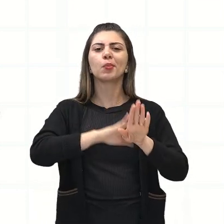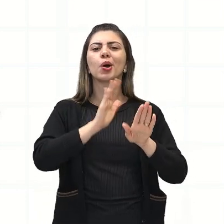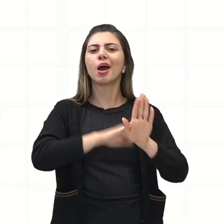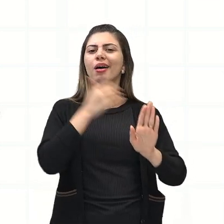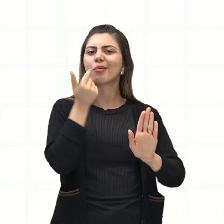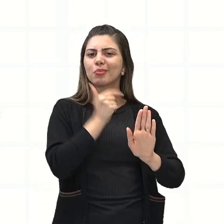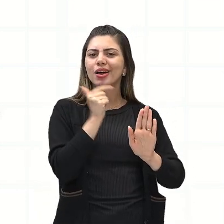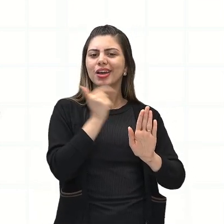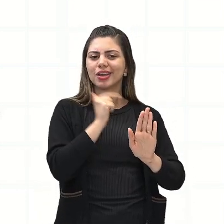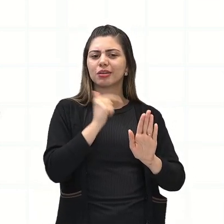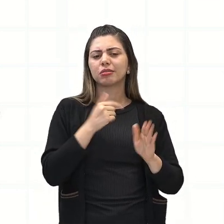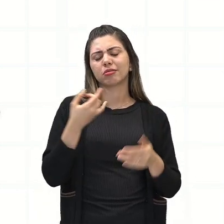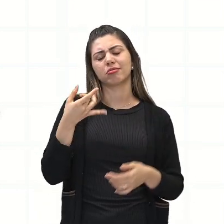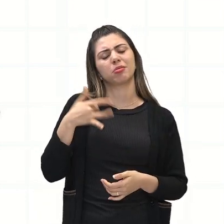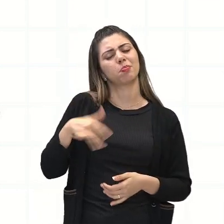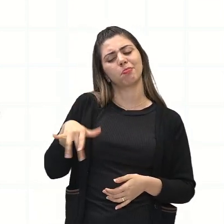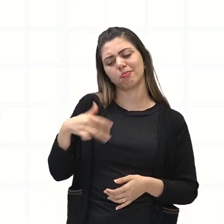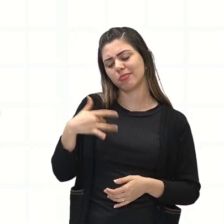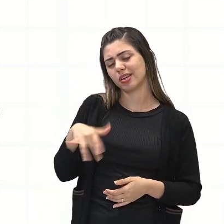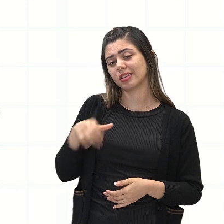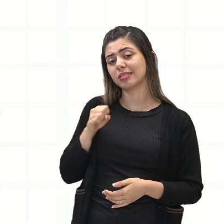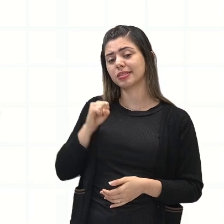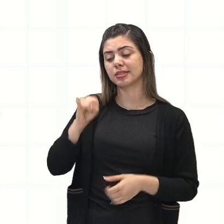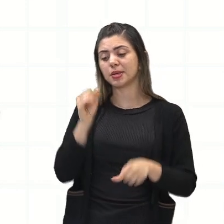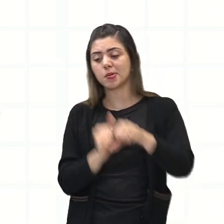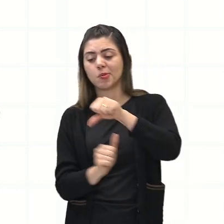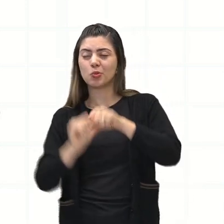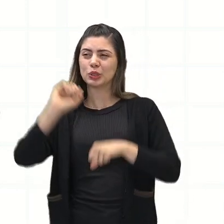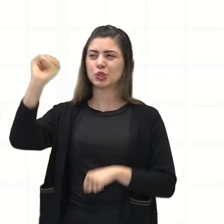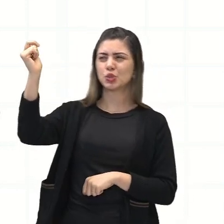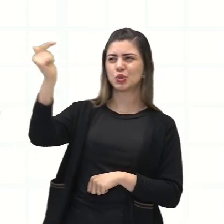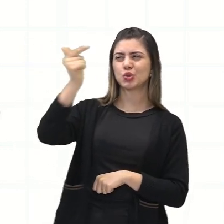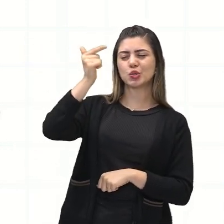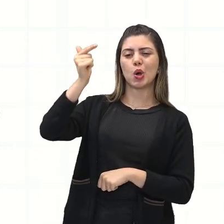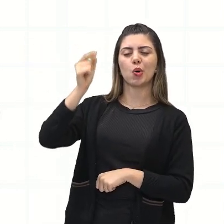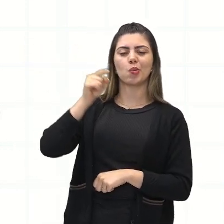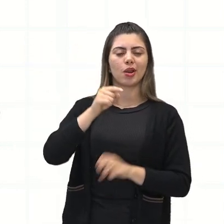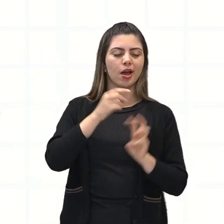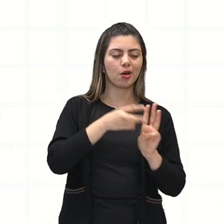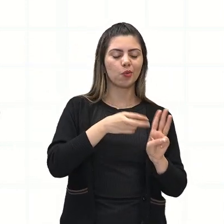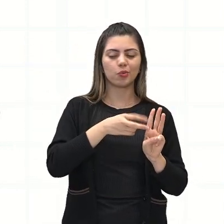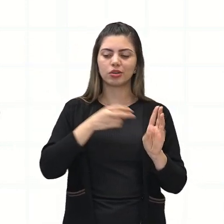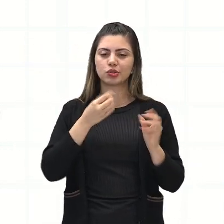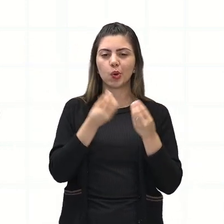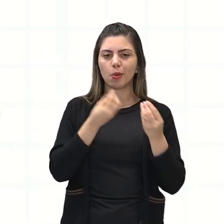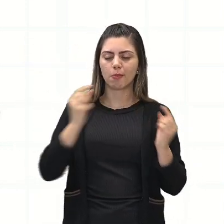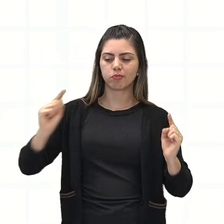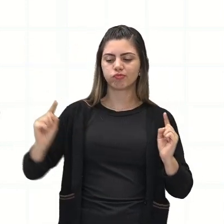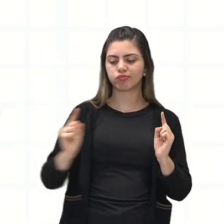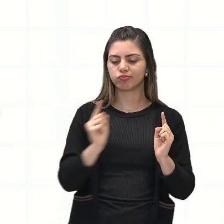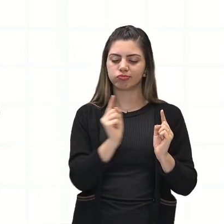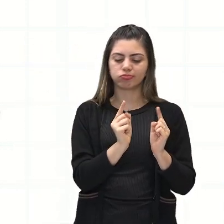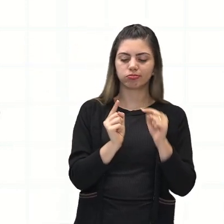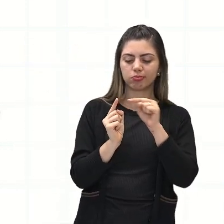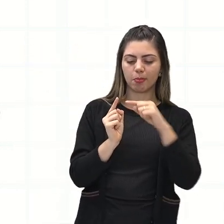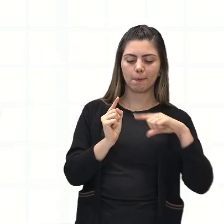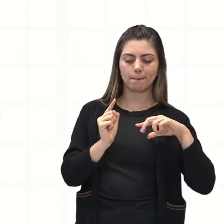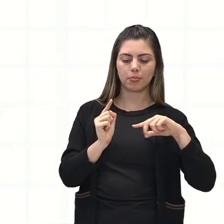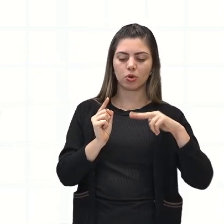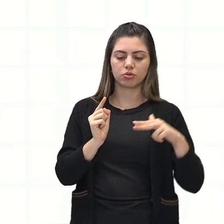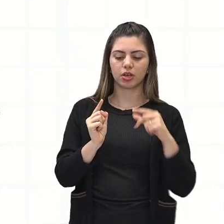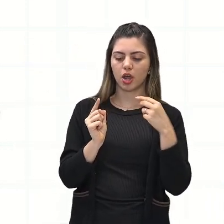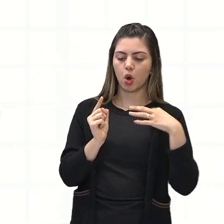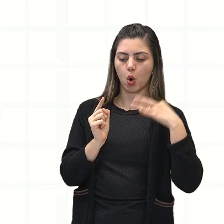Que pena, fosse uma manhã de sol, o índio tinha despido o português,